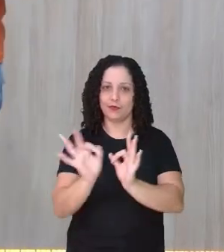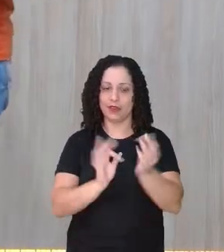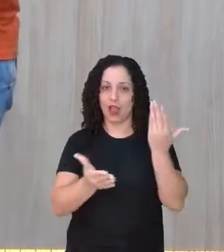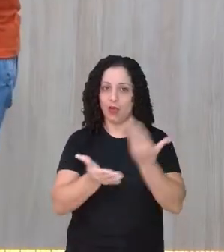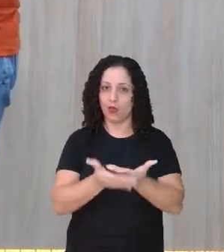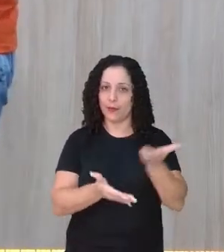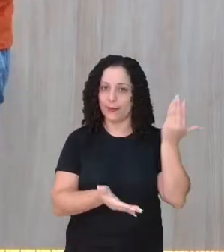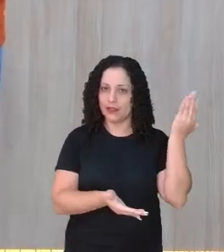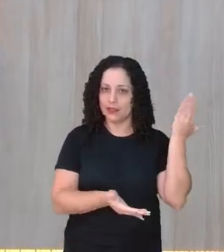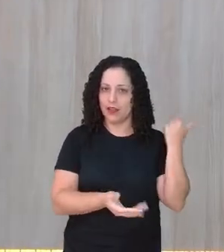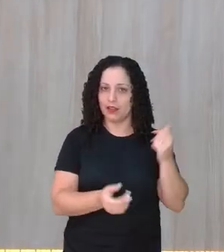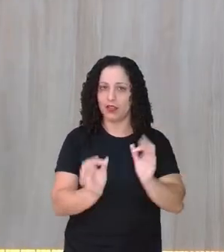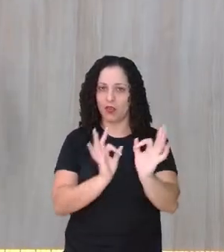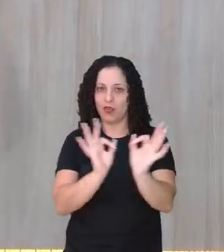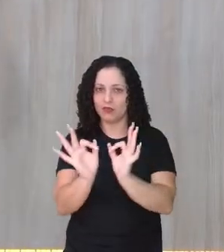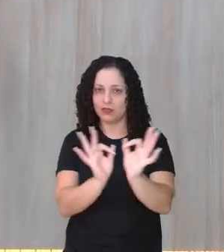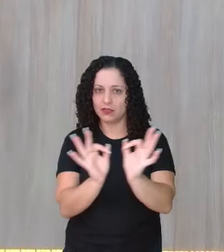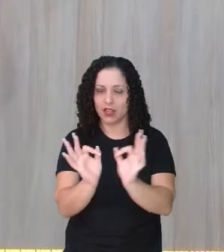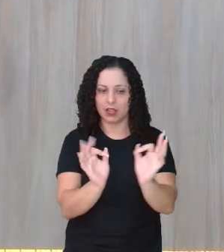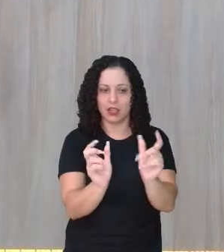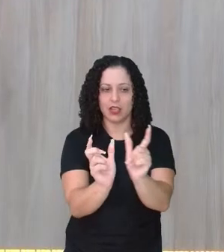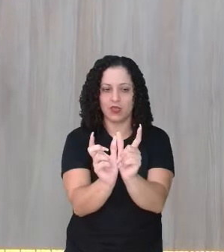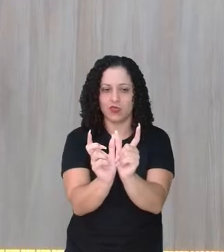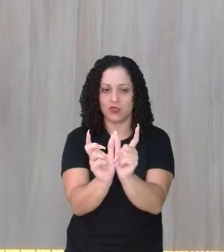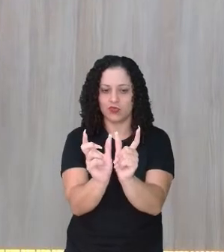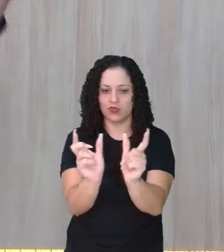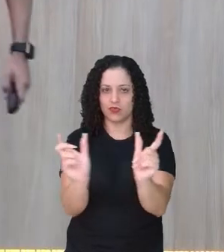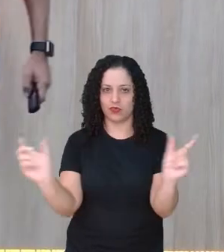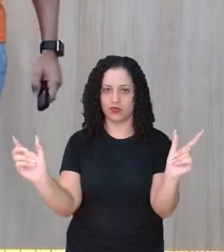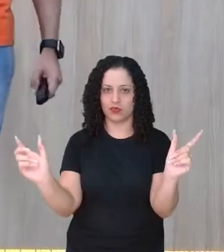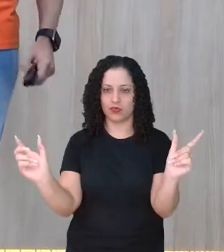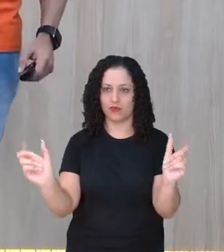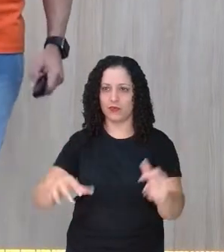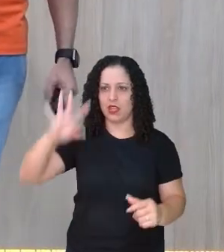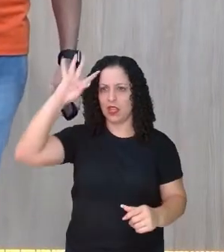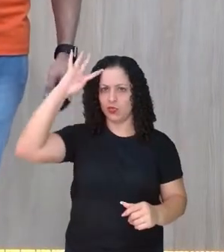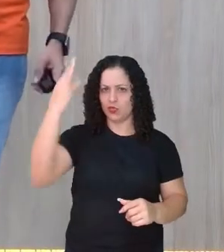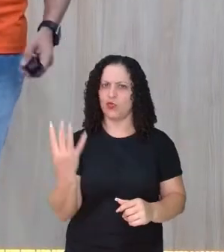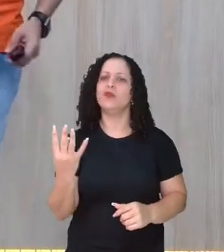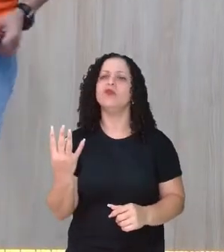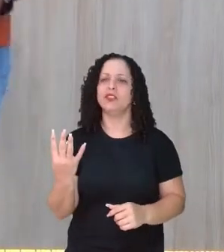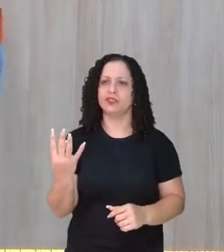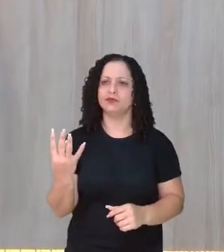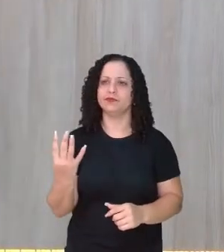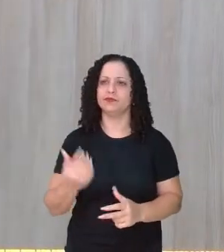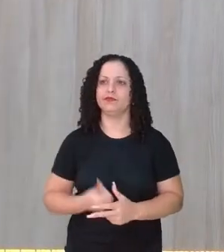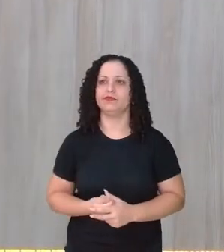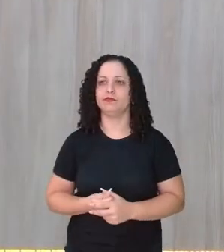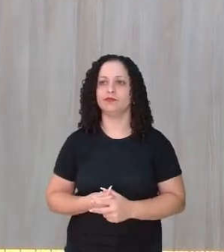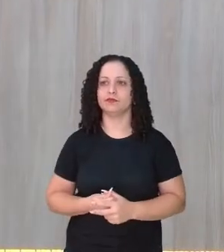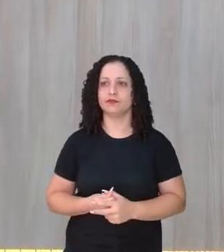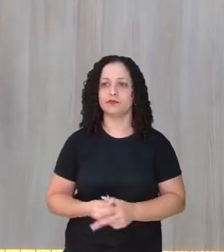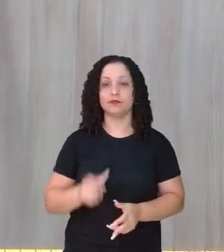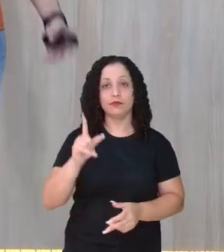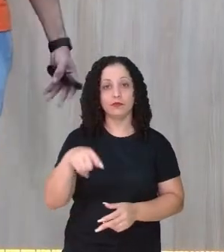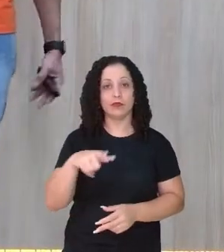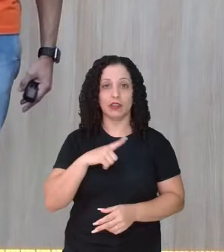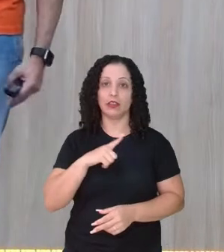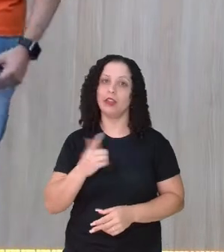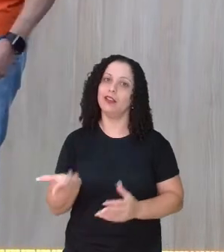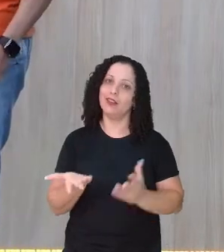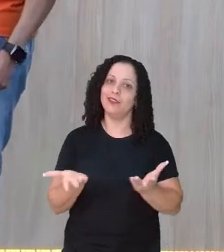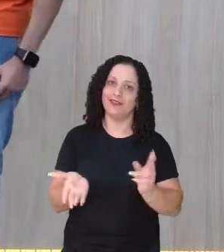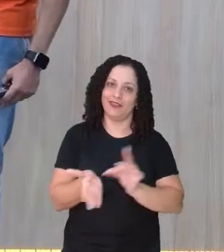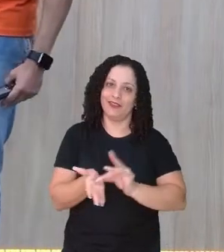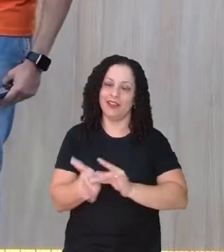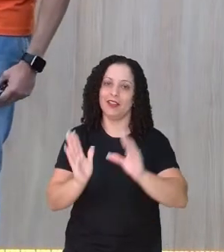aí uma expressão numérica, certo? E resolvemos essa expressão numérica, obedecendo aí as regrinhas, né?